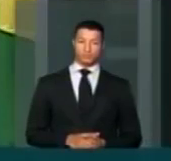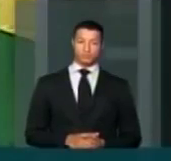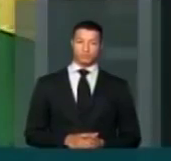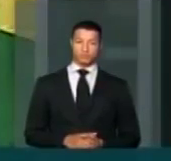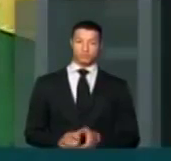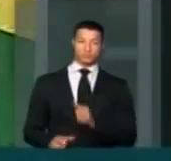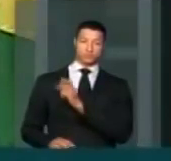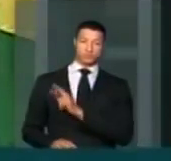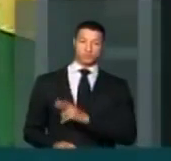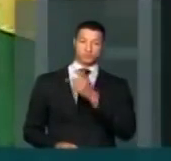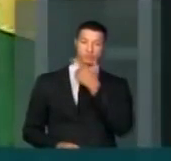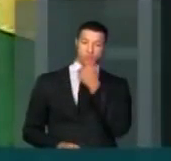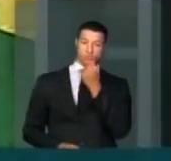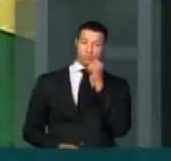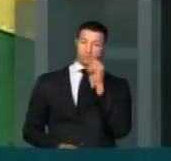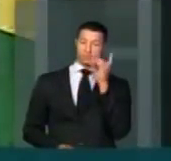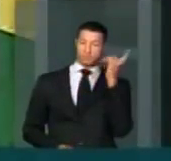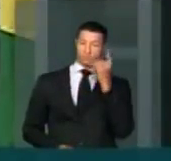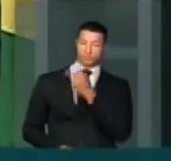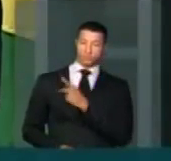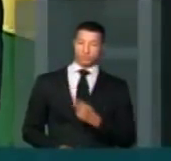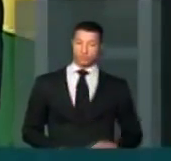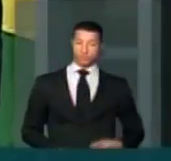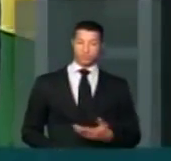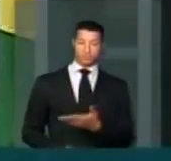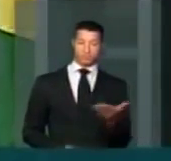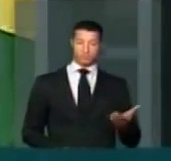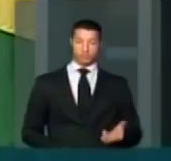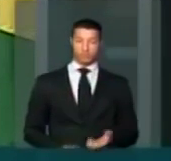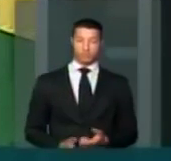Senhor presidente, senhoras e senhores deputados,